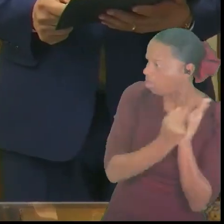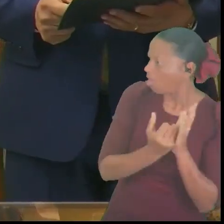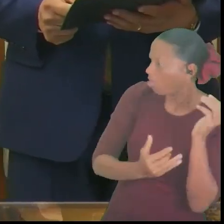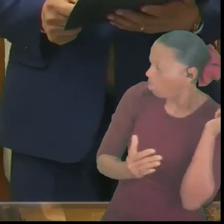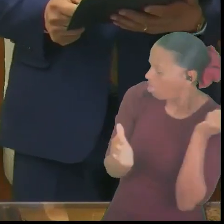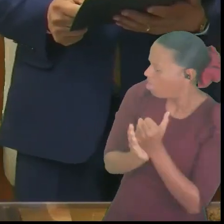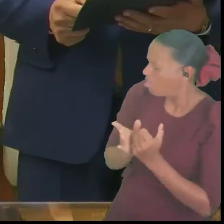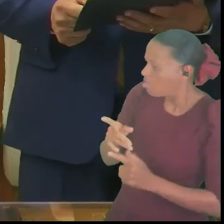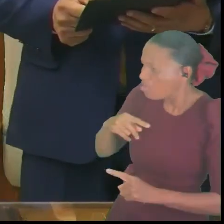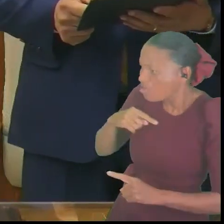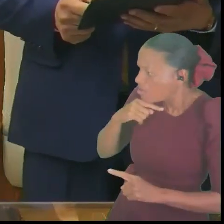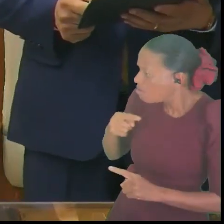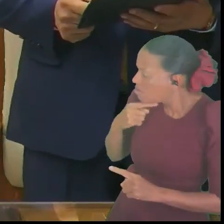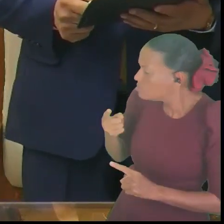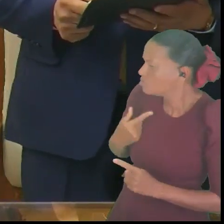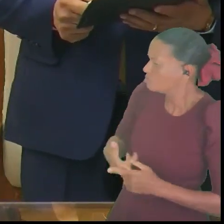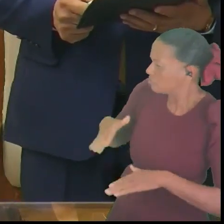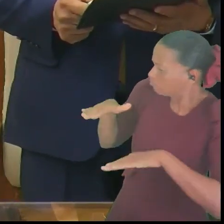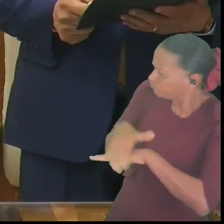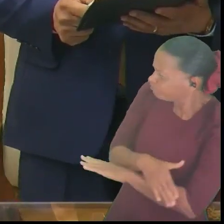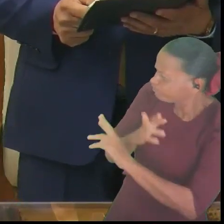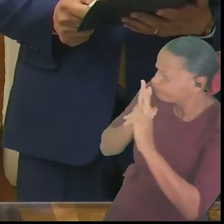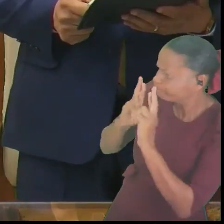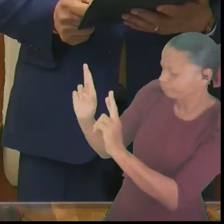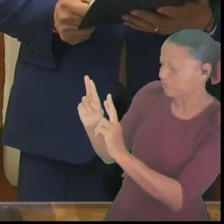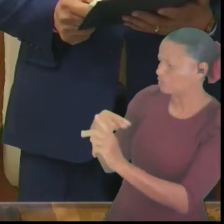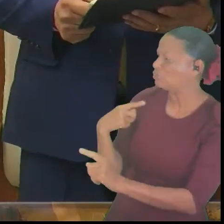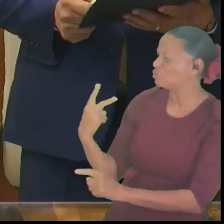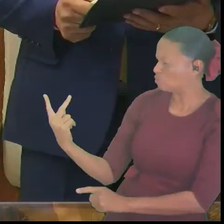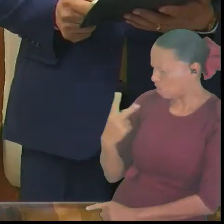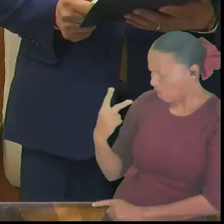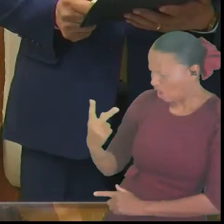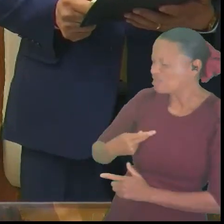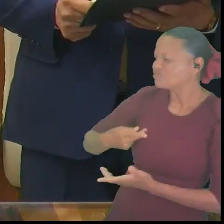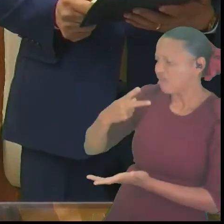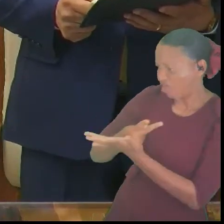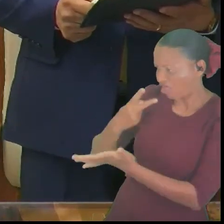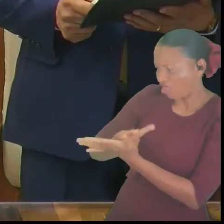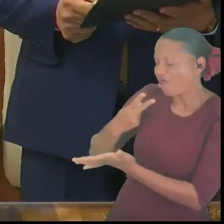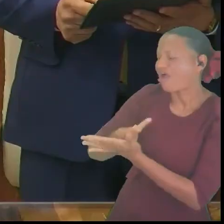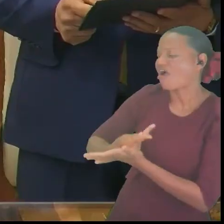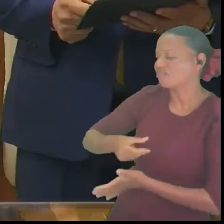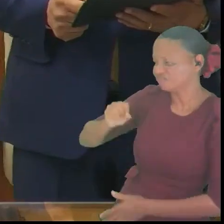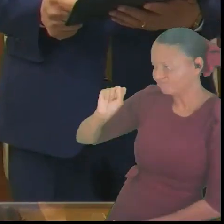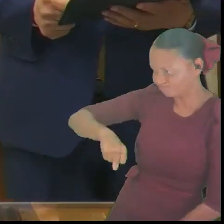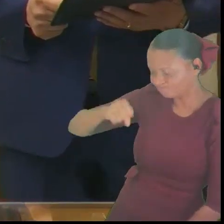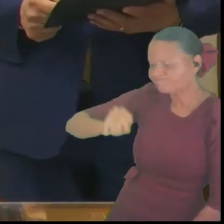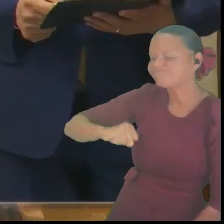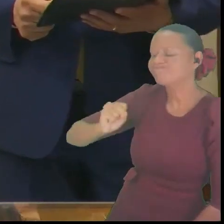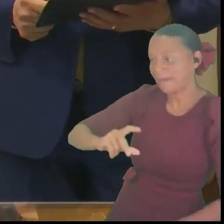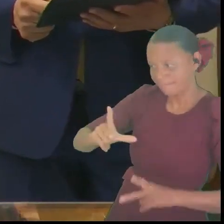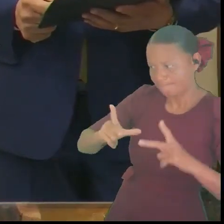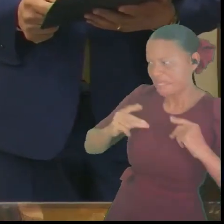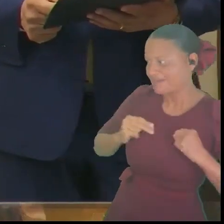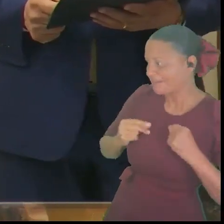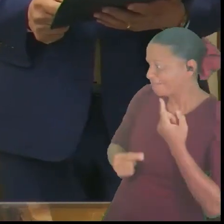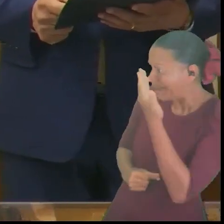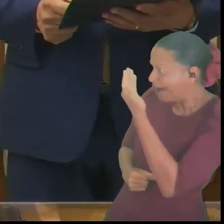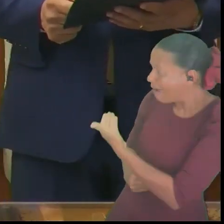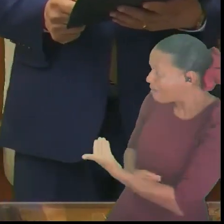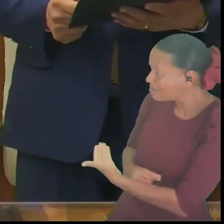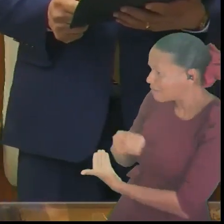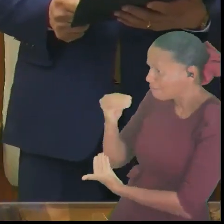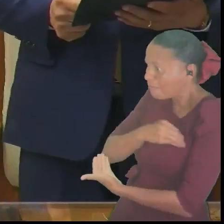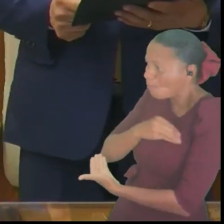condenação? E nós, na verdade, com justiça, porque recebemos o que os nossos feitos mereciam, mas este nenhum